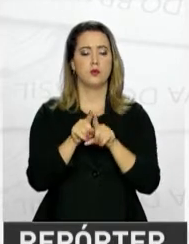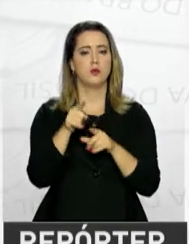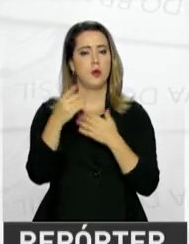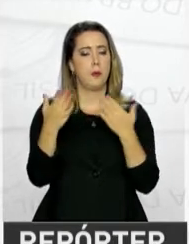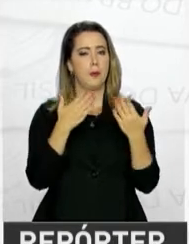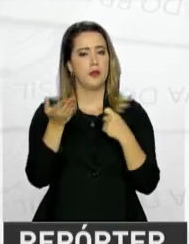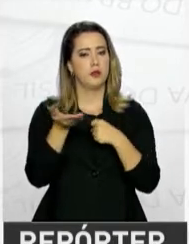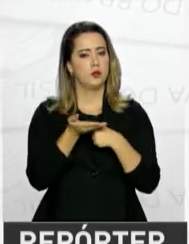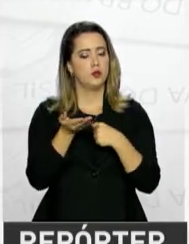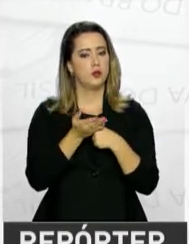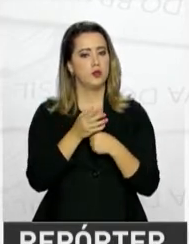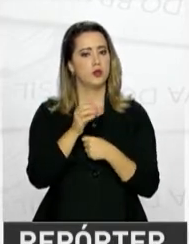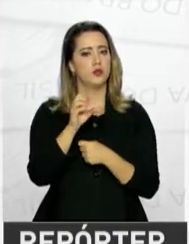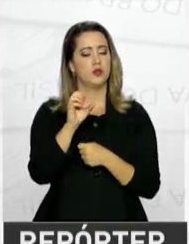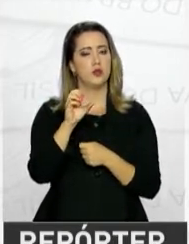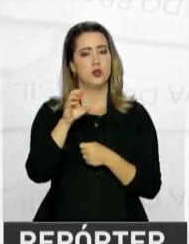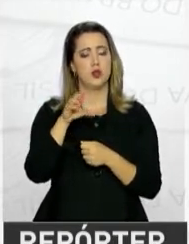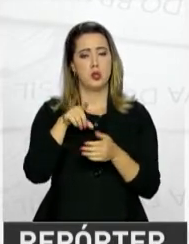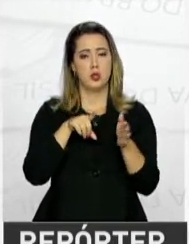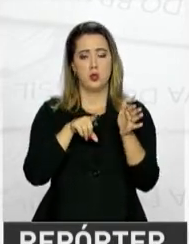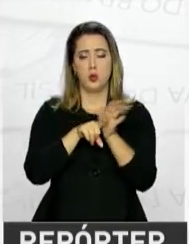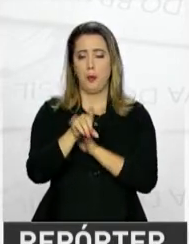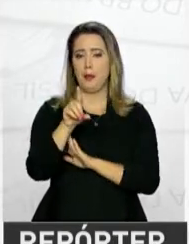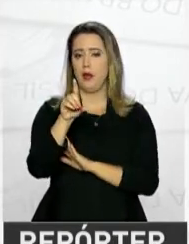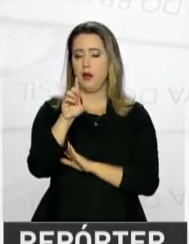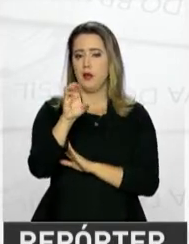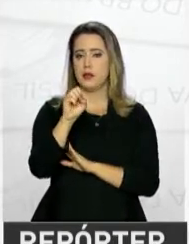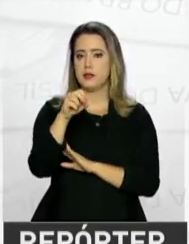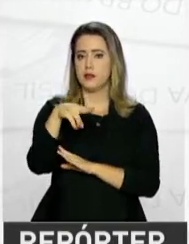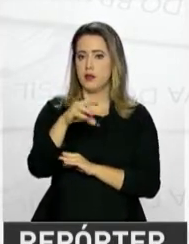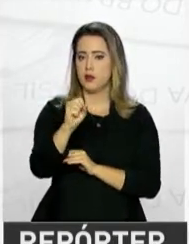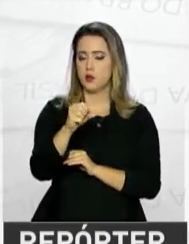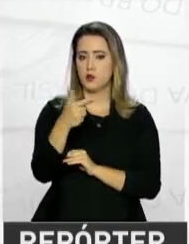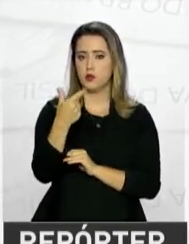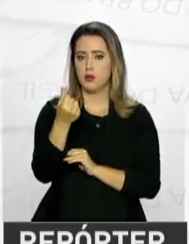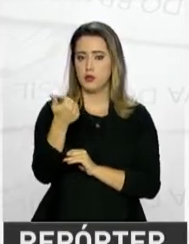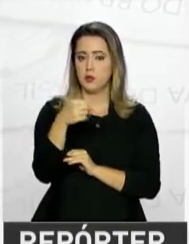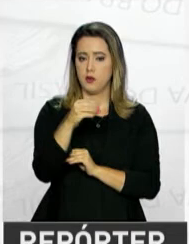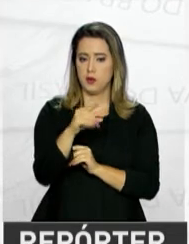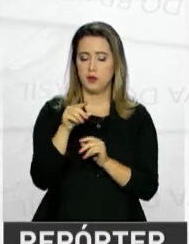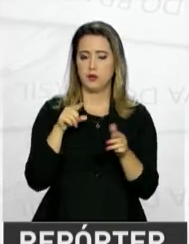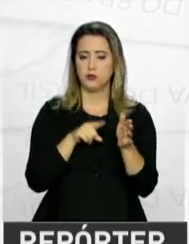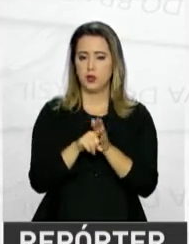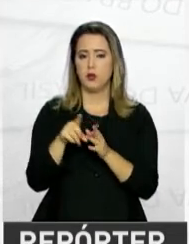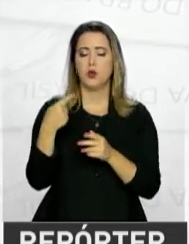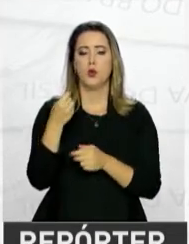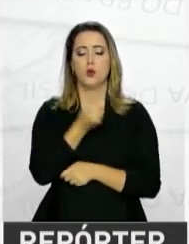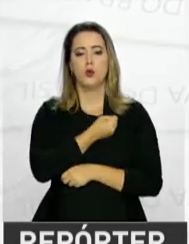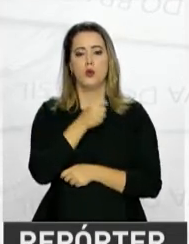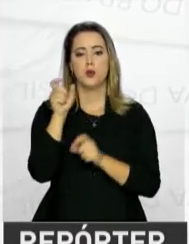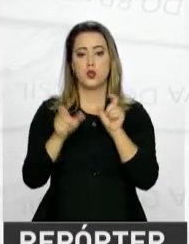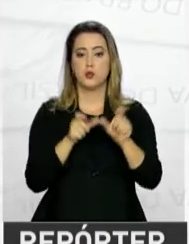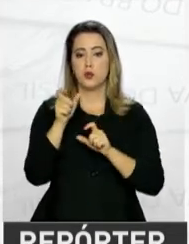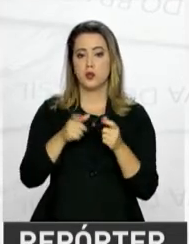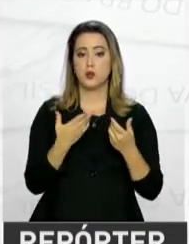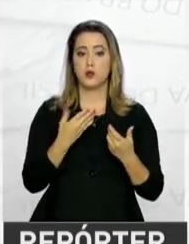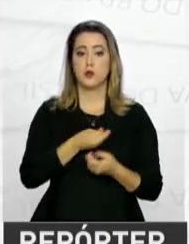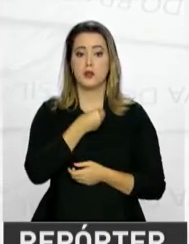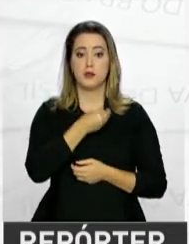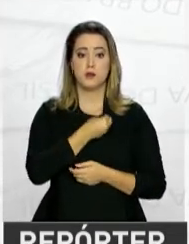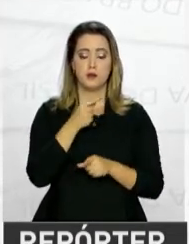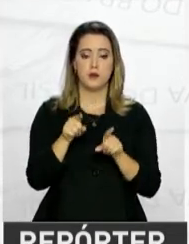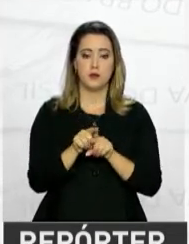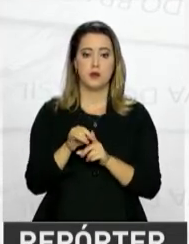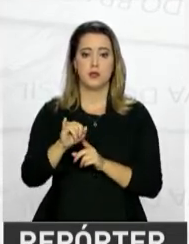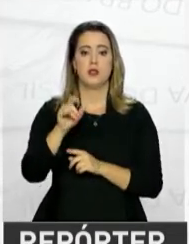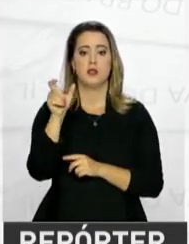medido pelo censo do ibge de 2010 os critérios levam em conta o número de moradores do dormitório sem